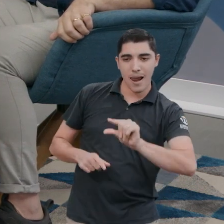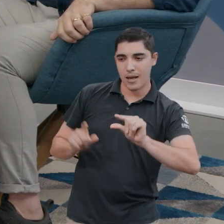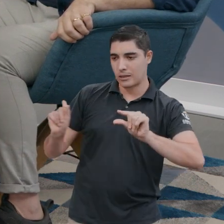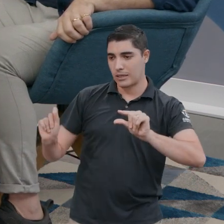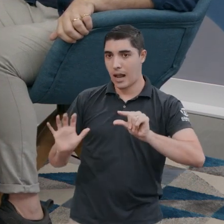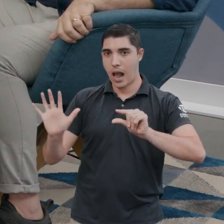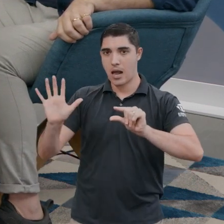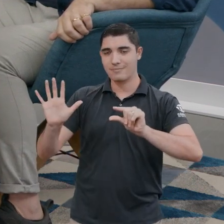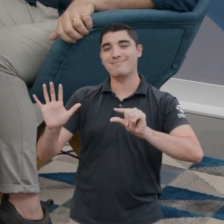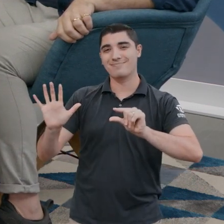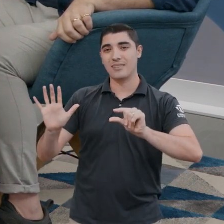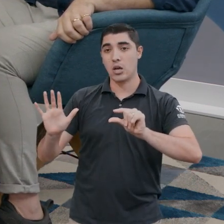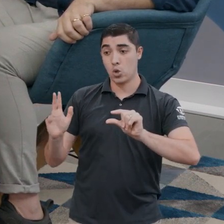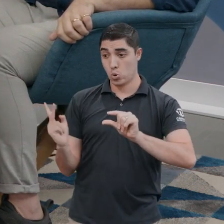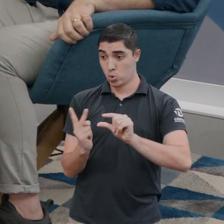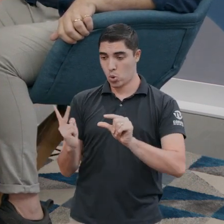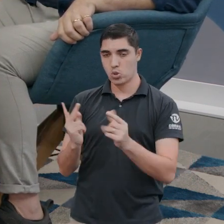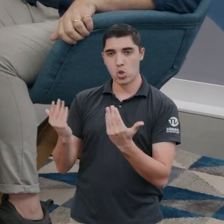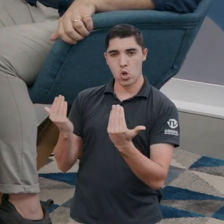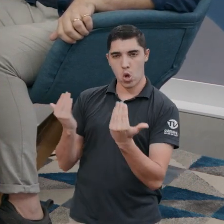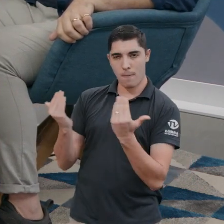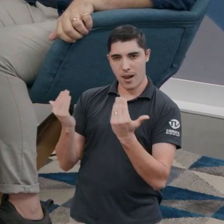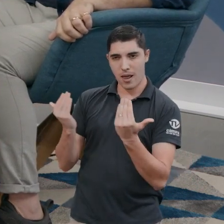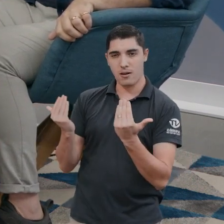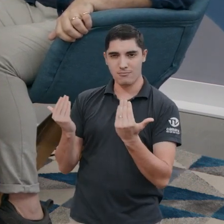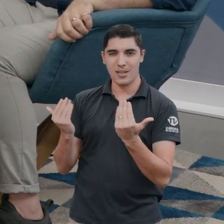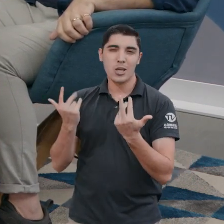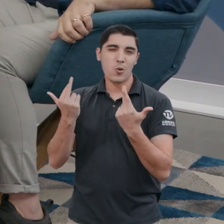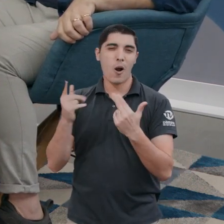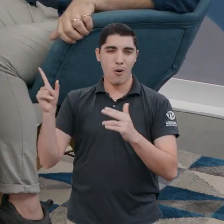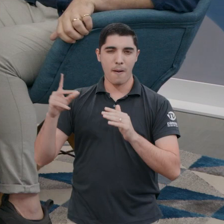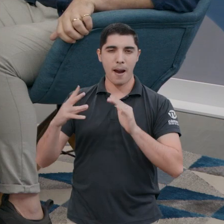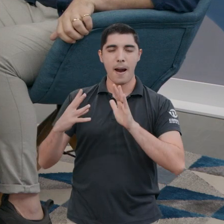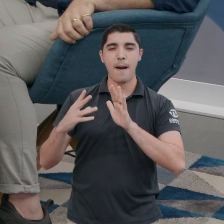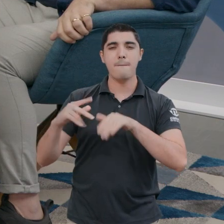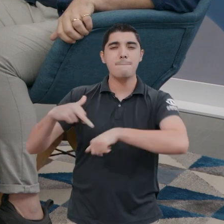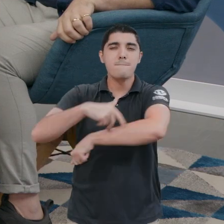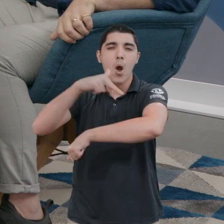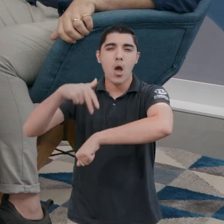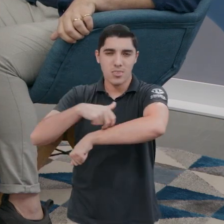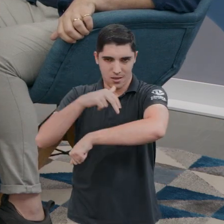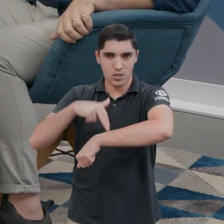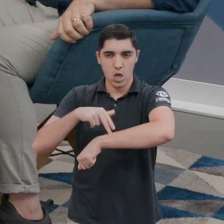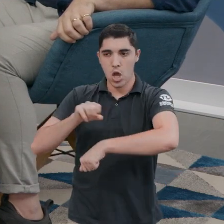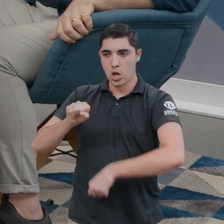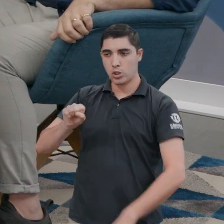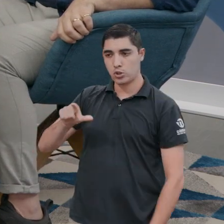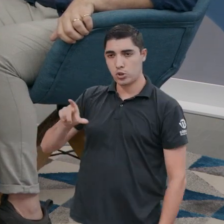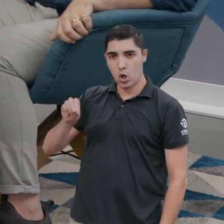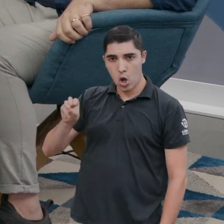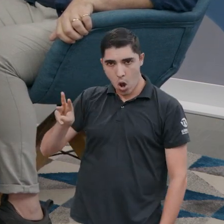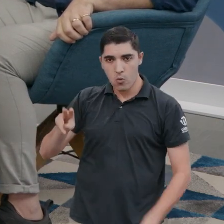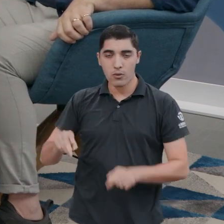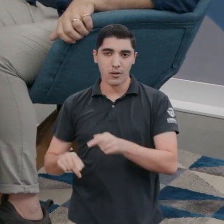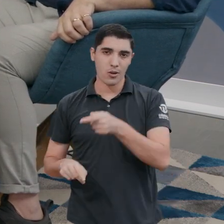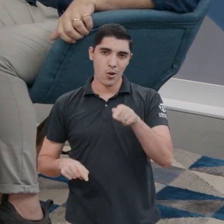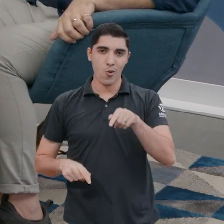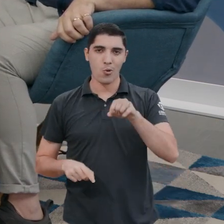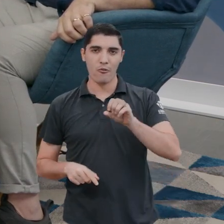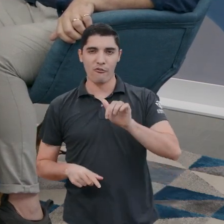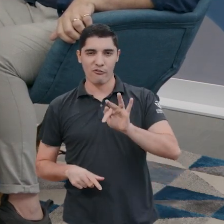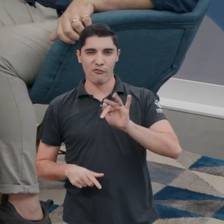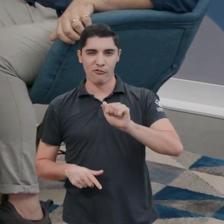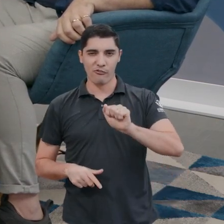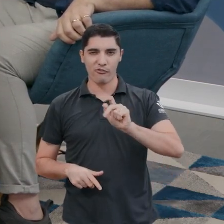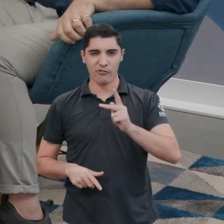né, comparando o slow fashion com o fast fashion, ele é relativo isso. Por quê?